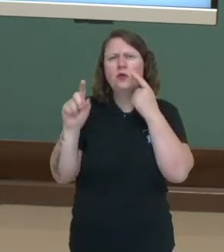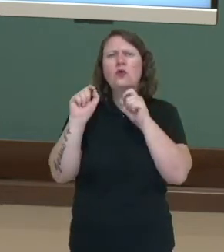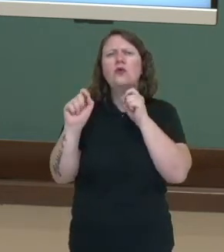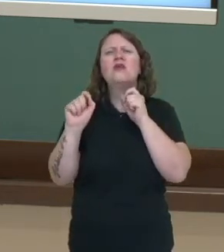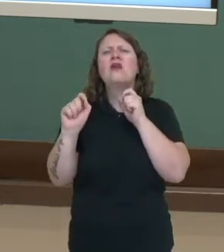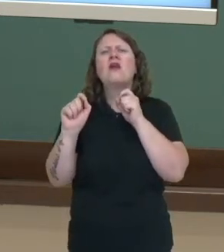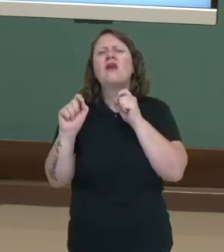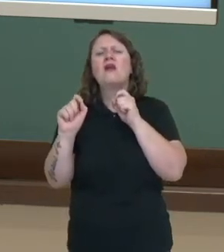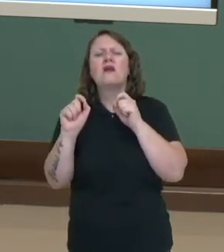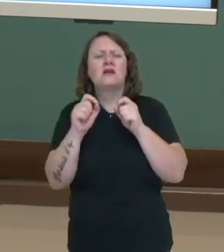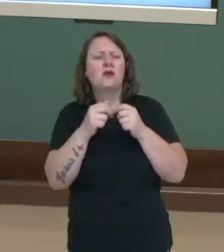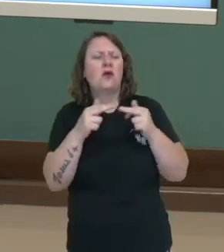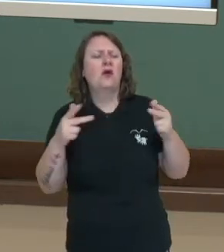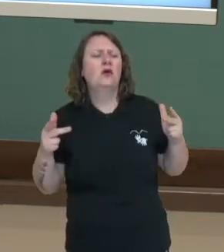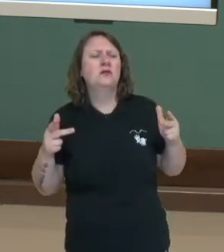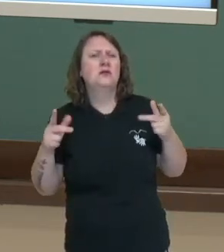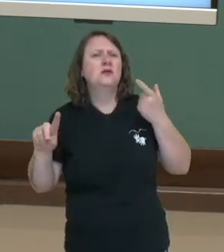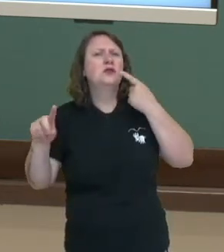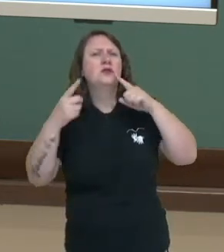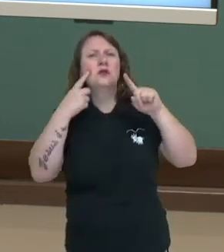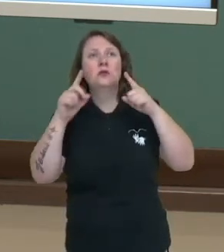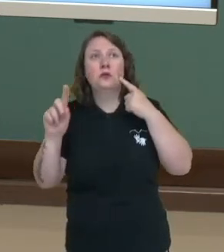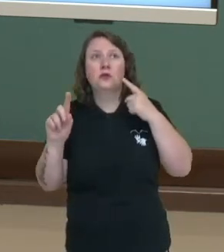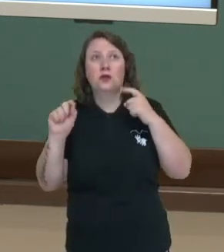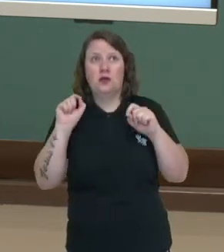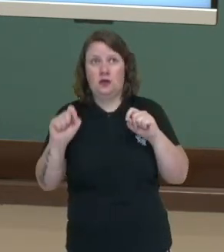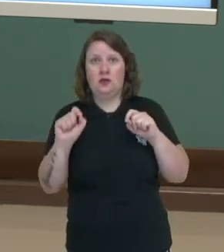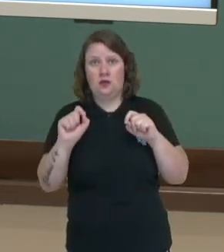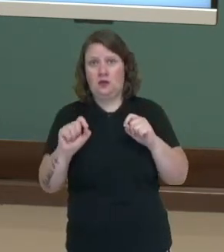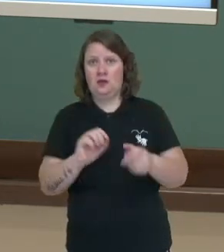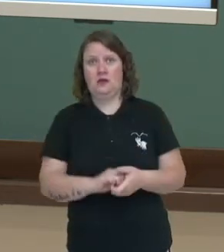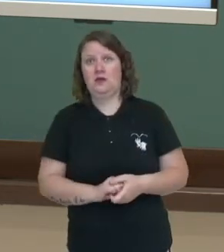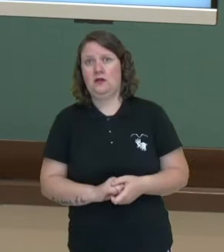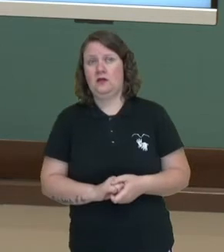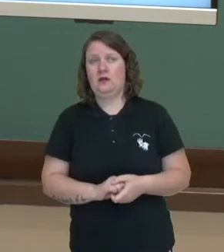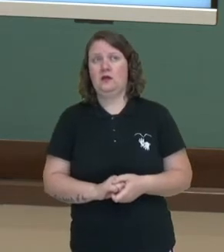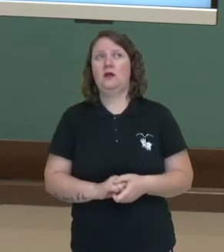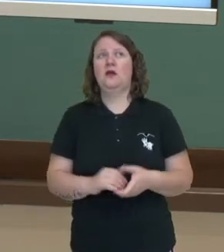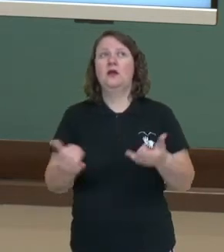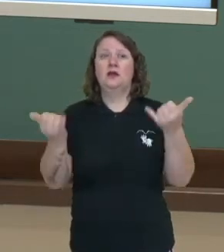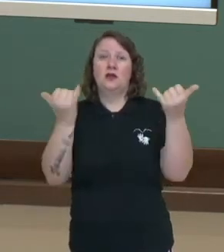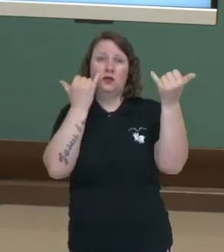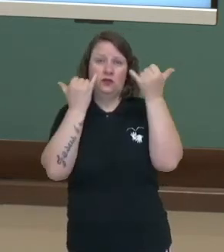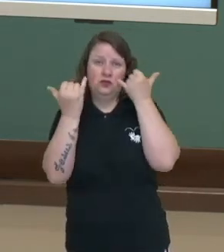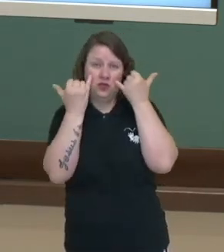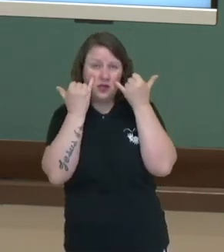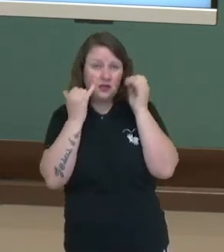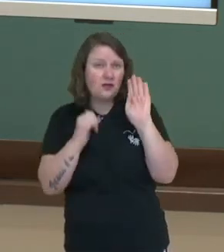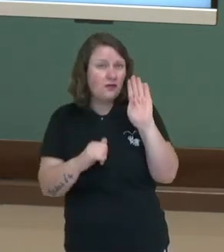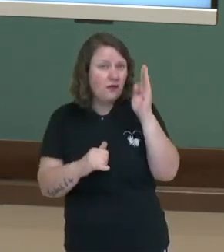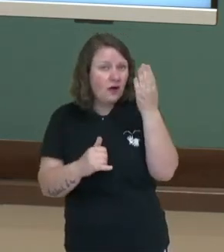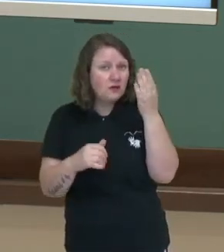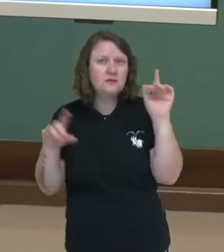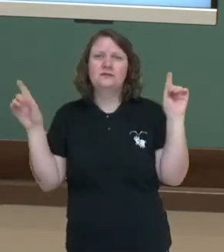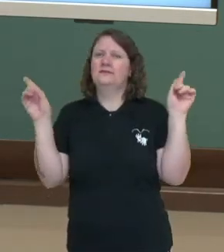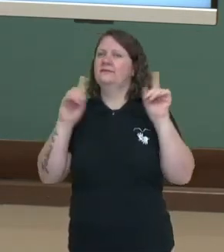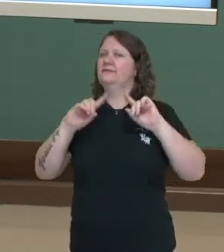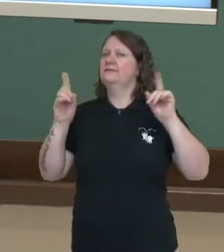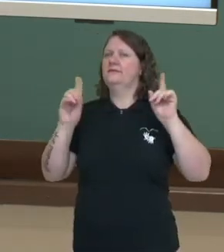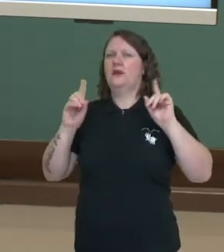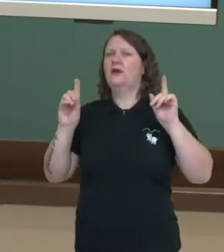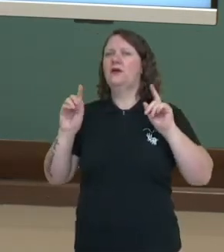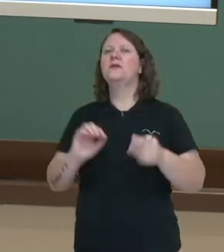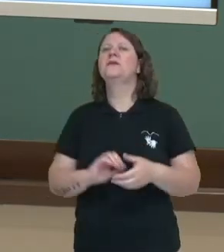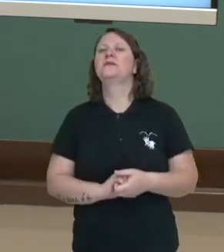algo, descobre alguma coisa também. Descobriram o que nesse caso? Descobriram que a notícia em si não era falsa.